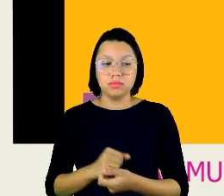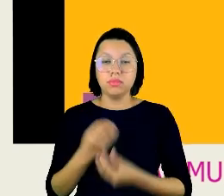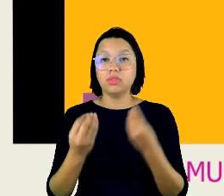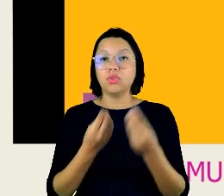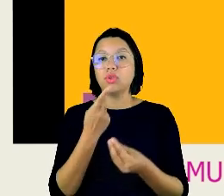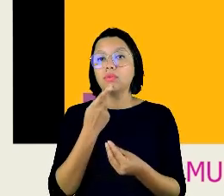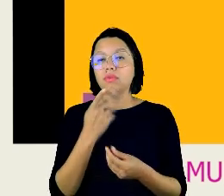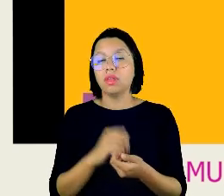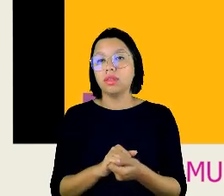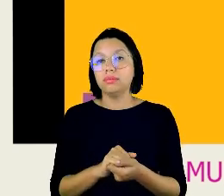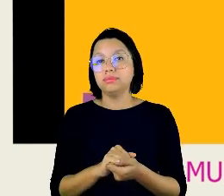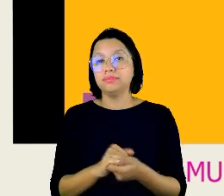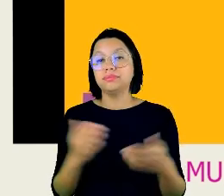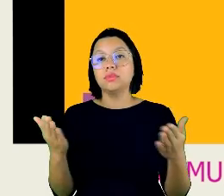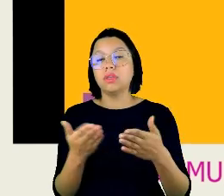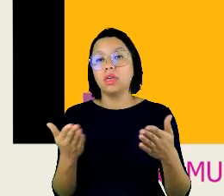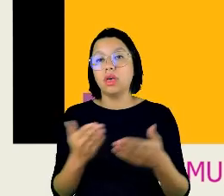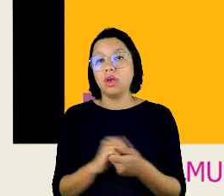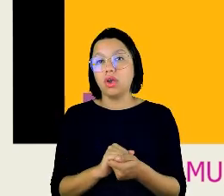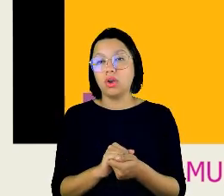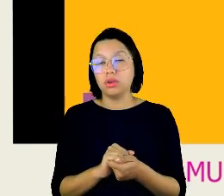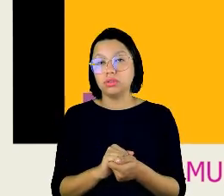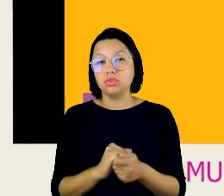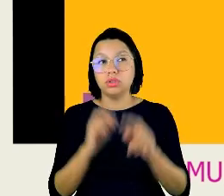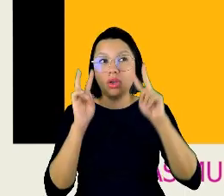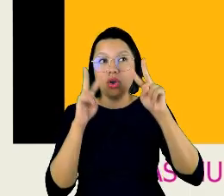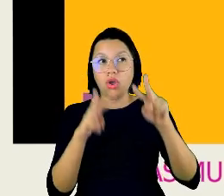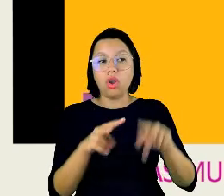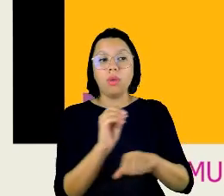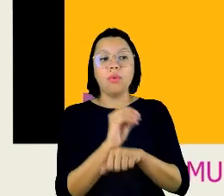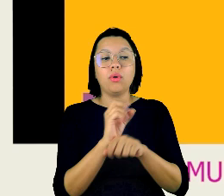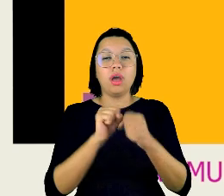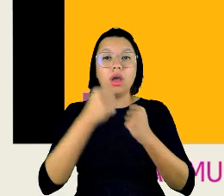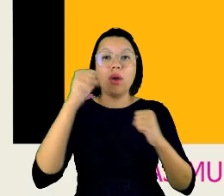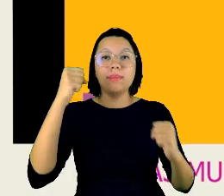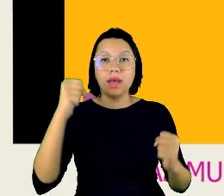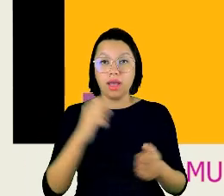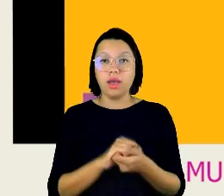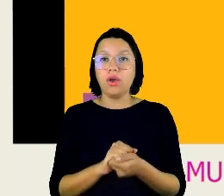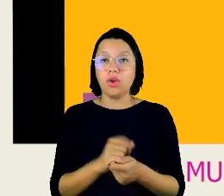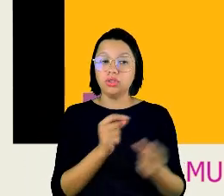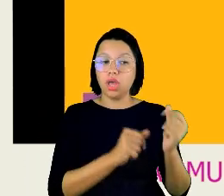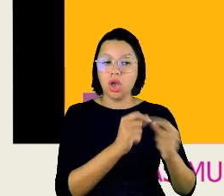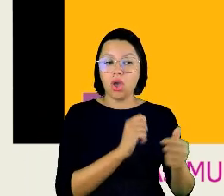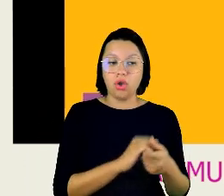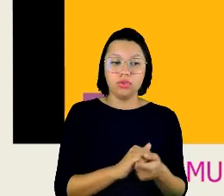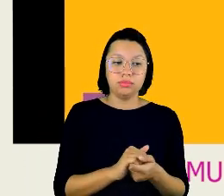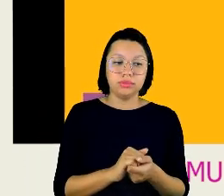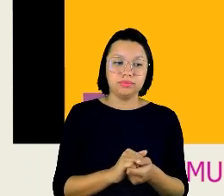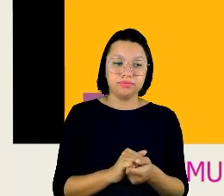Como eu falei agora olhando para o cuidado maior subsídio da economia, né? A gente tem